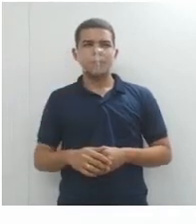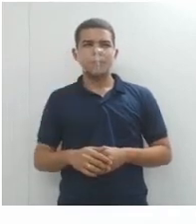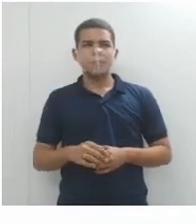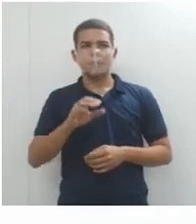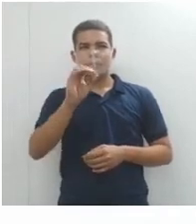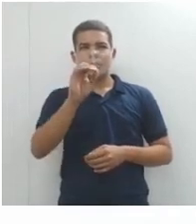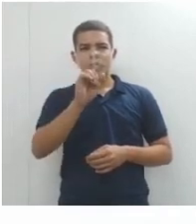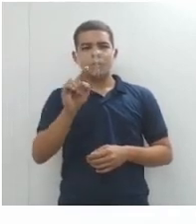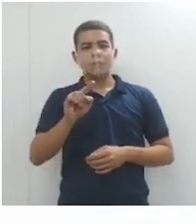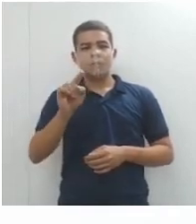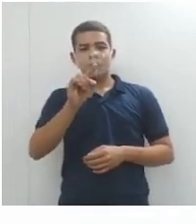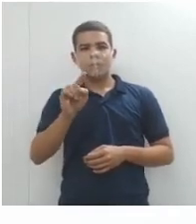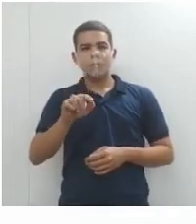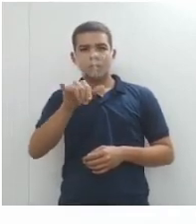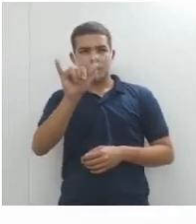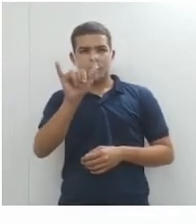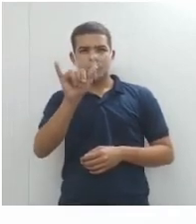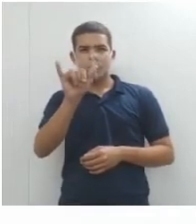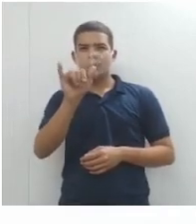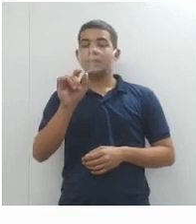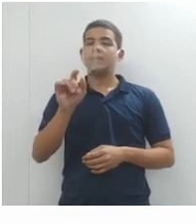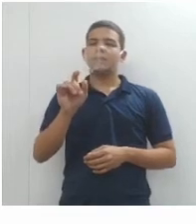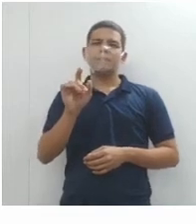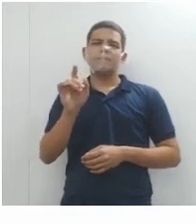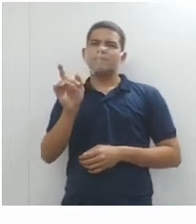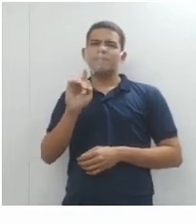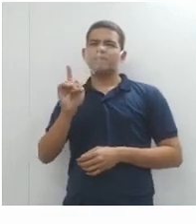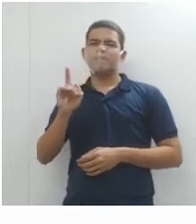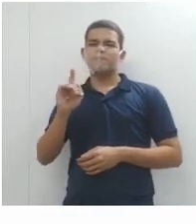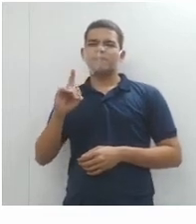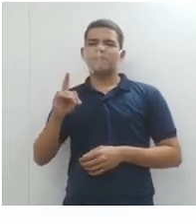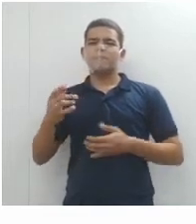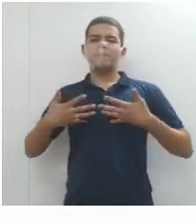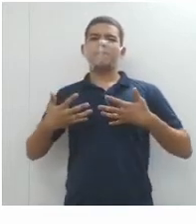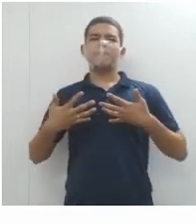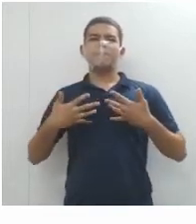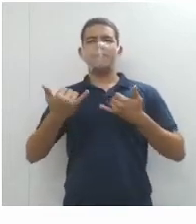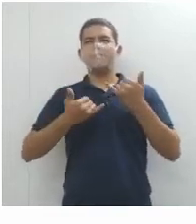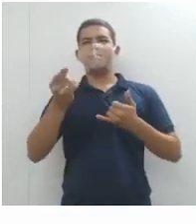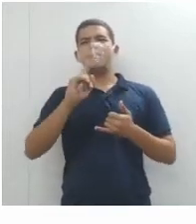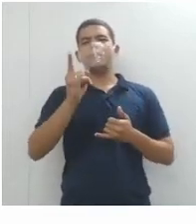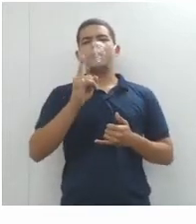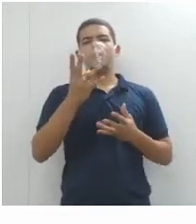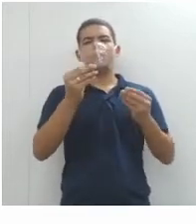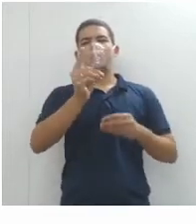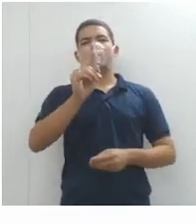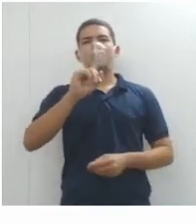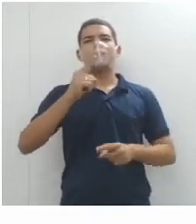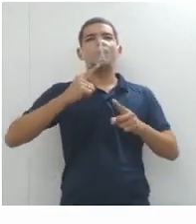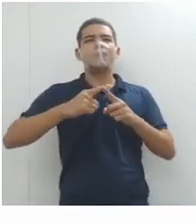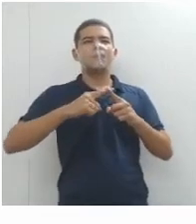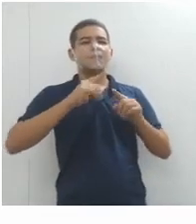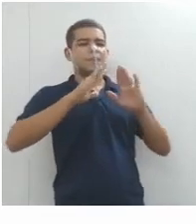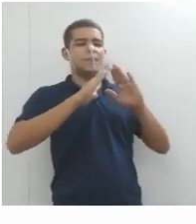Ozzy não se divertiu muito, talvez porque tenha sentido saudades de sua